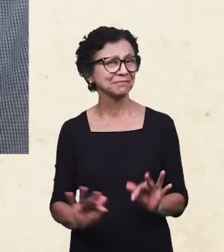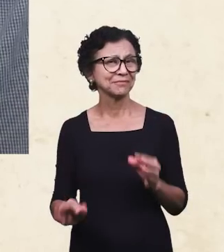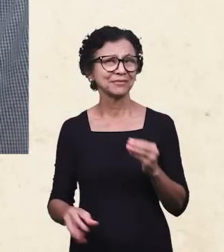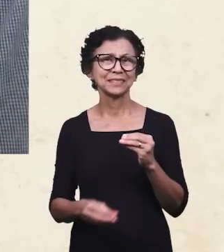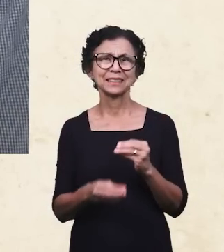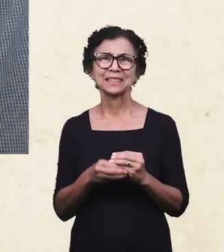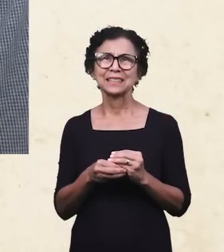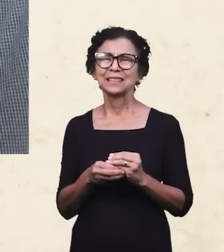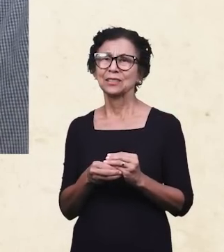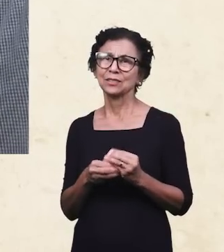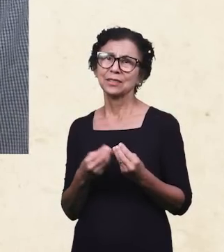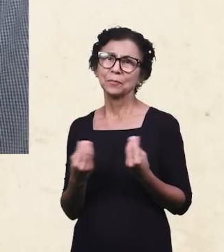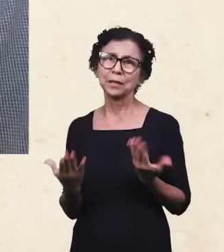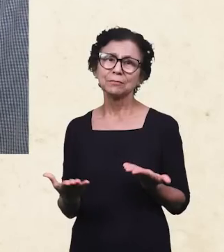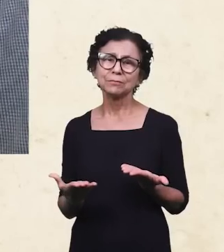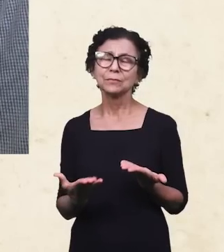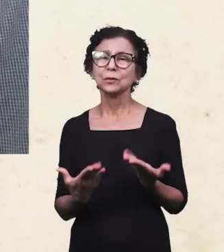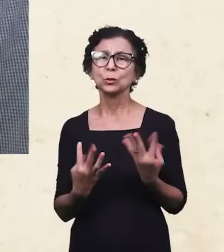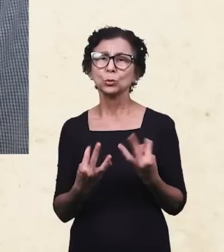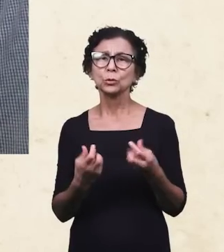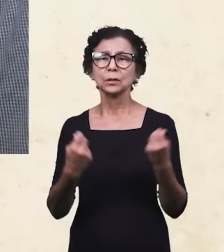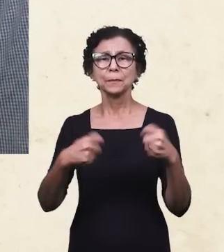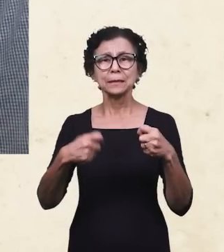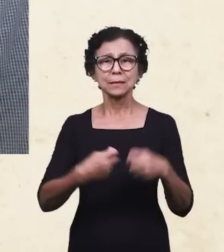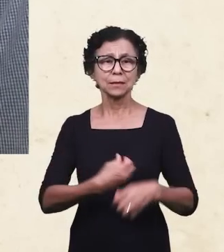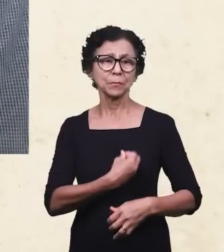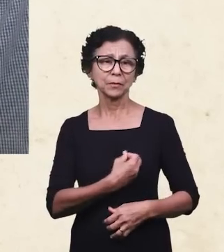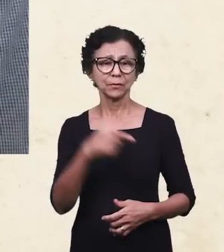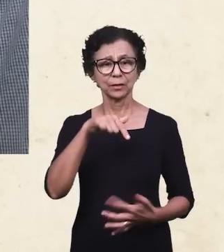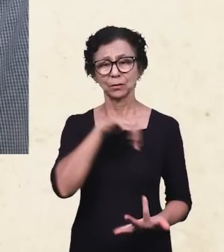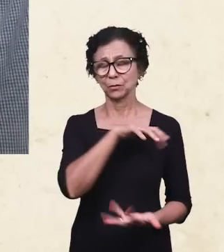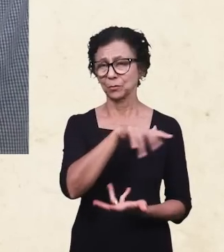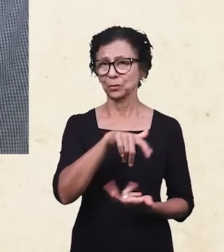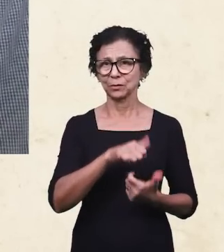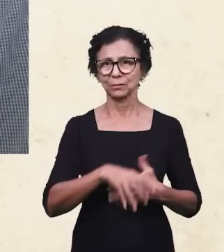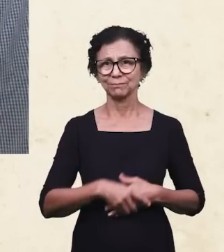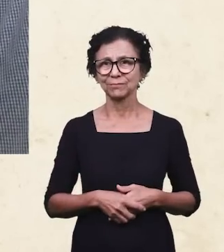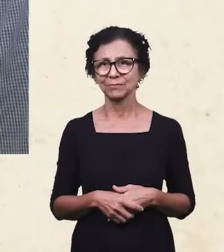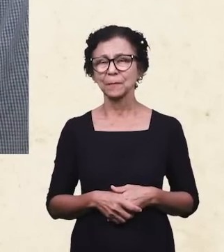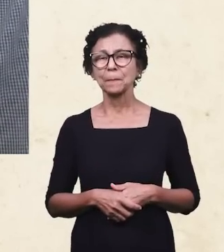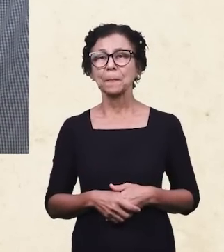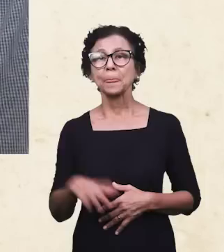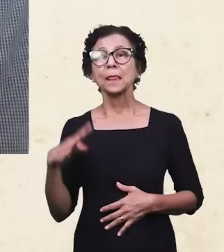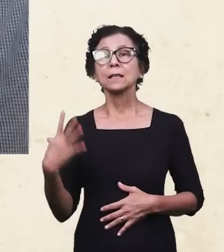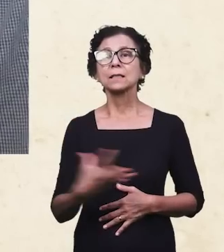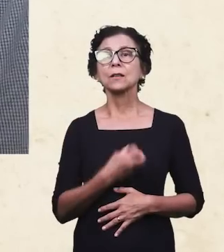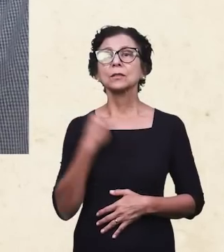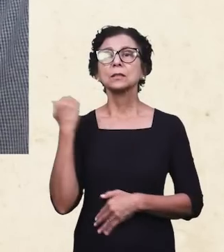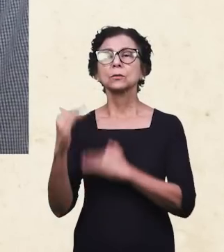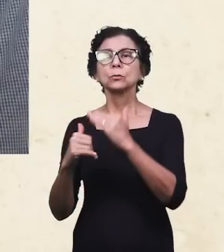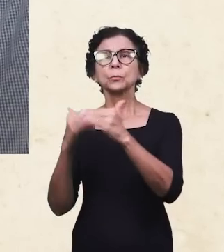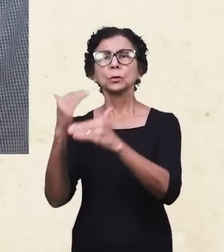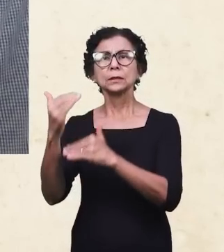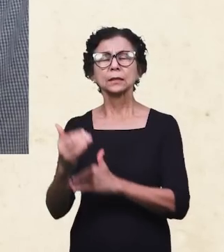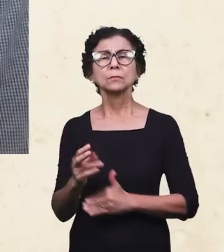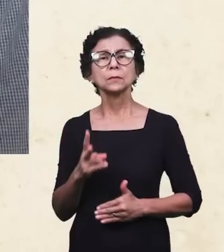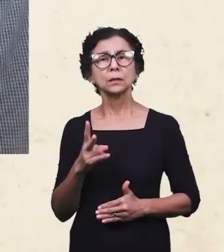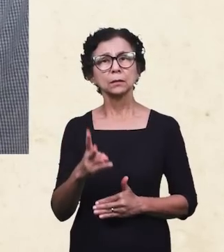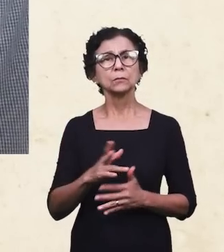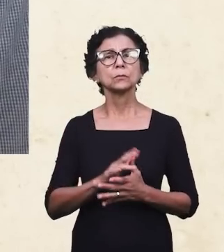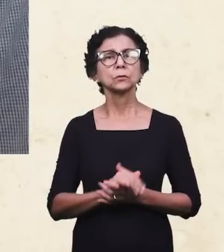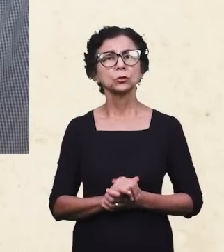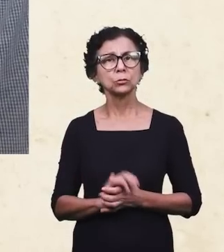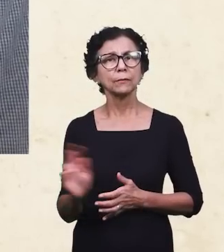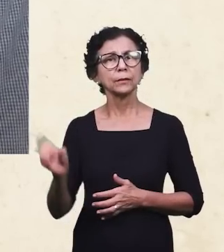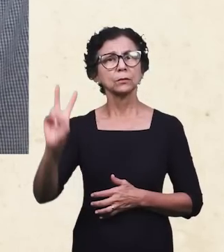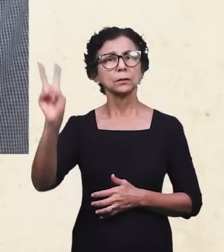também nossos recursos. E é interessante que agora no processo da salvação, nós temos que preservar isso que Deus tem acrescentado,